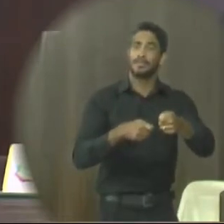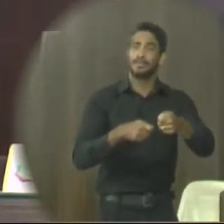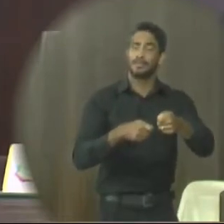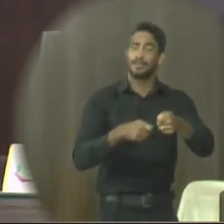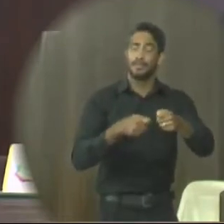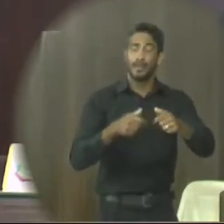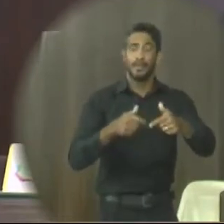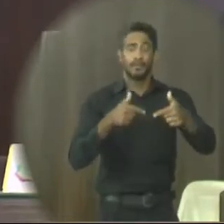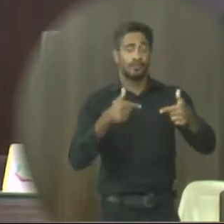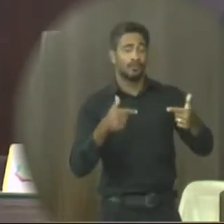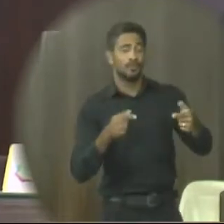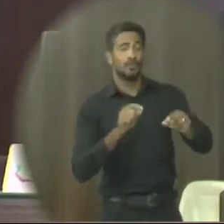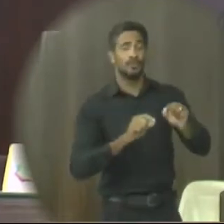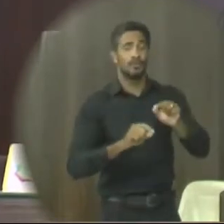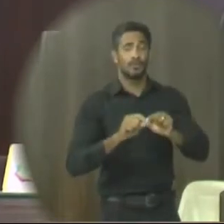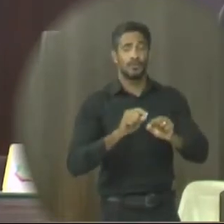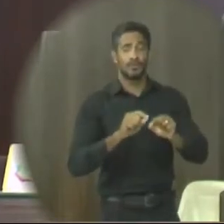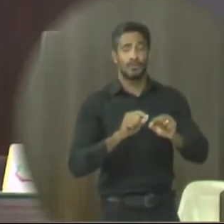de sorte a violar,